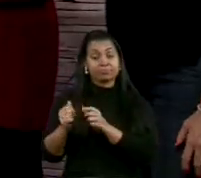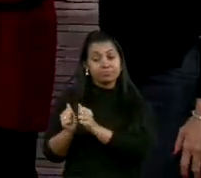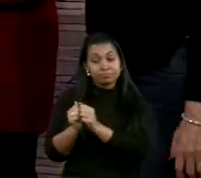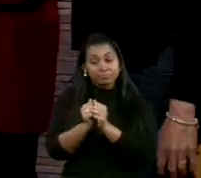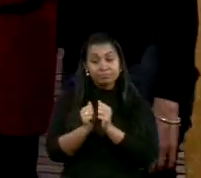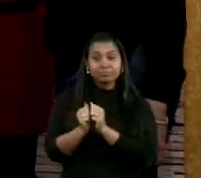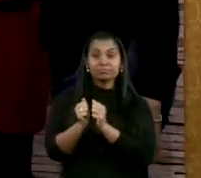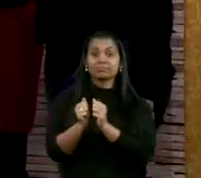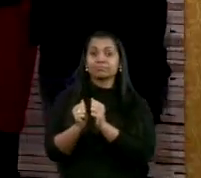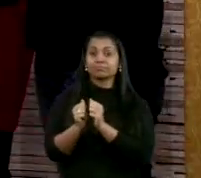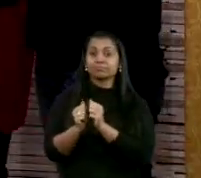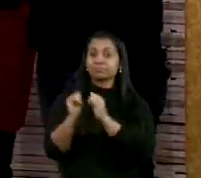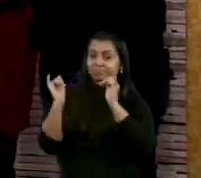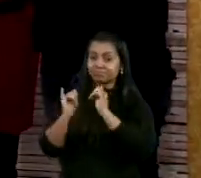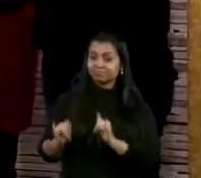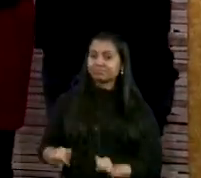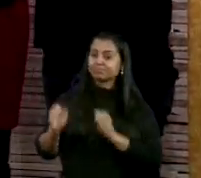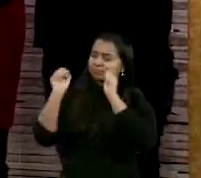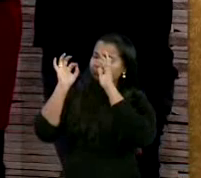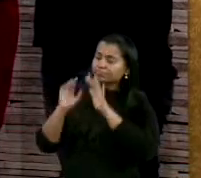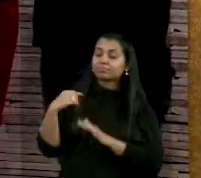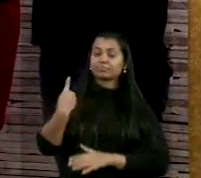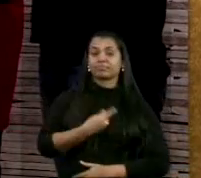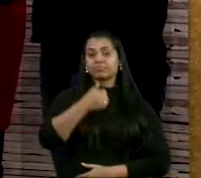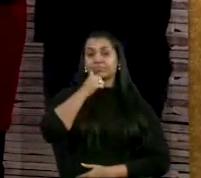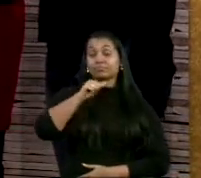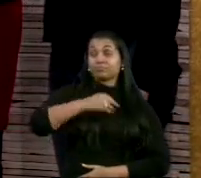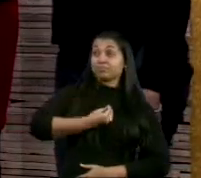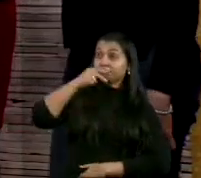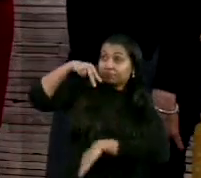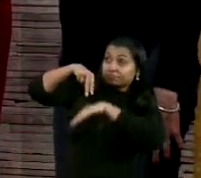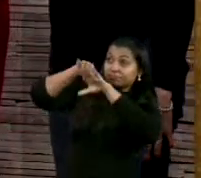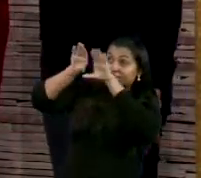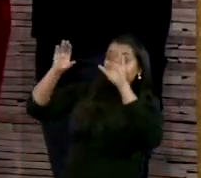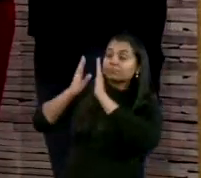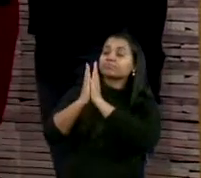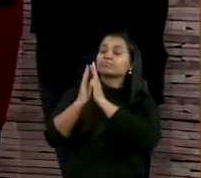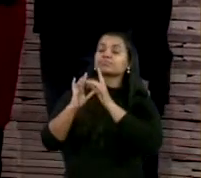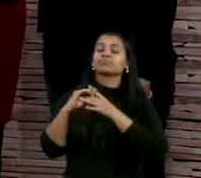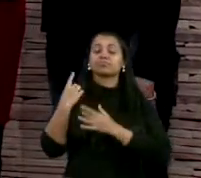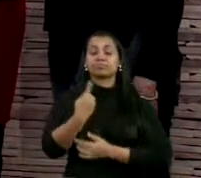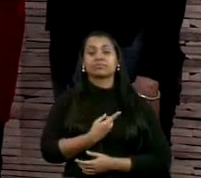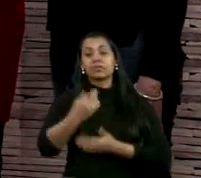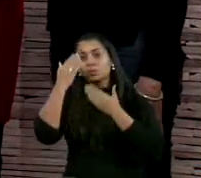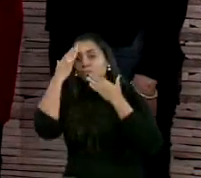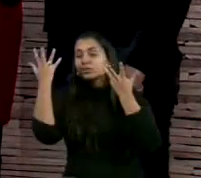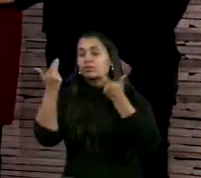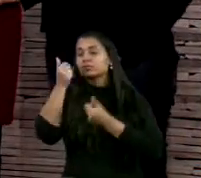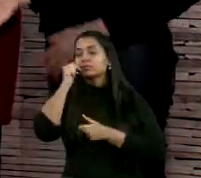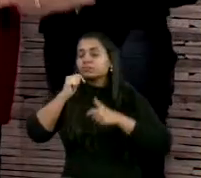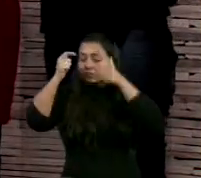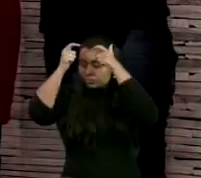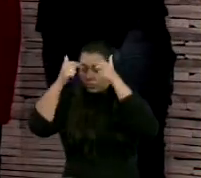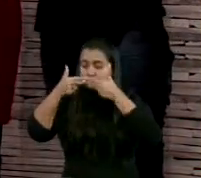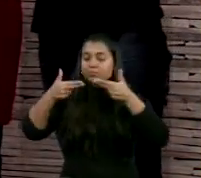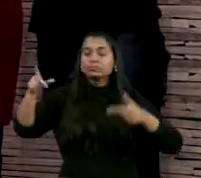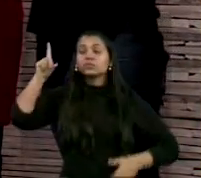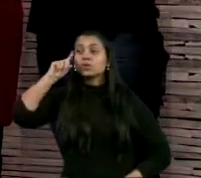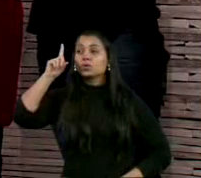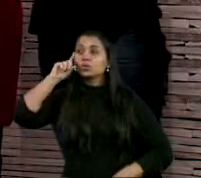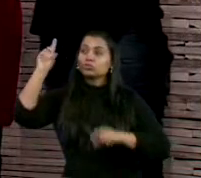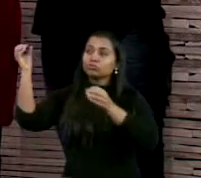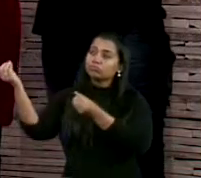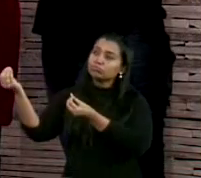redor dessa imagem sagrada nós saudamos a Nossa Mãe que está nos céus intercedendo por nós. Infinitas graças vos damos, soberana